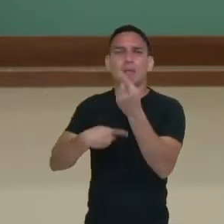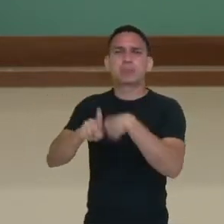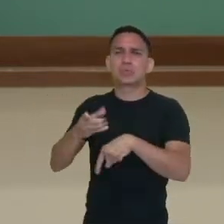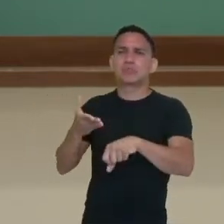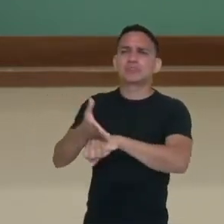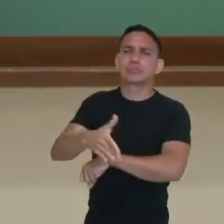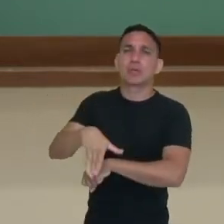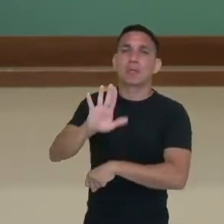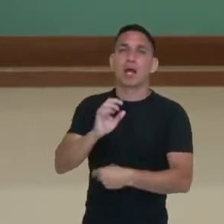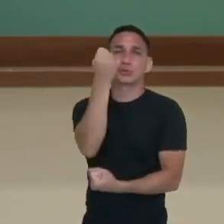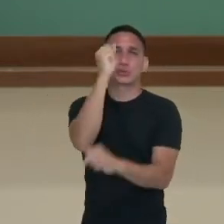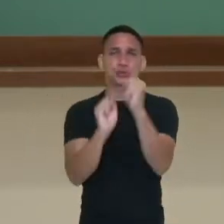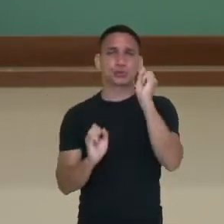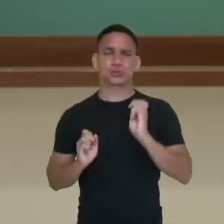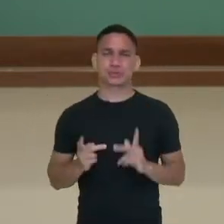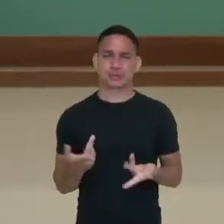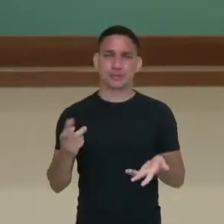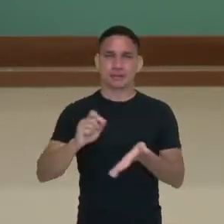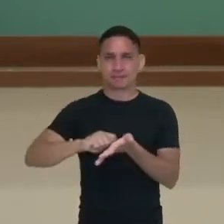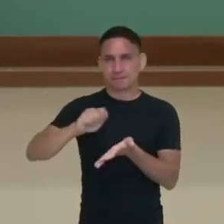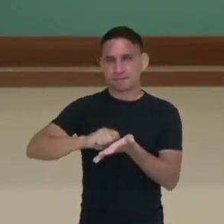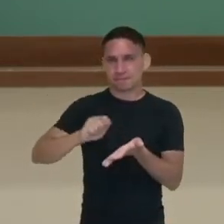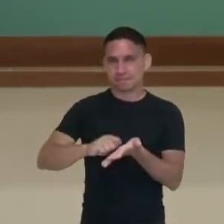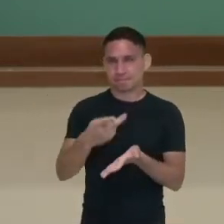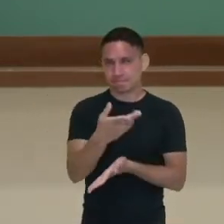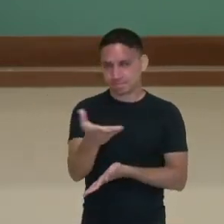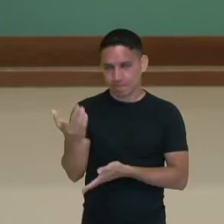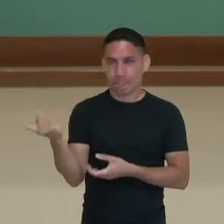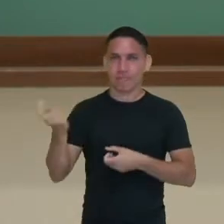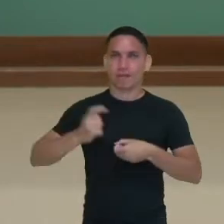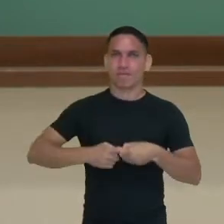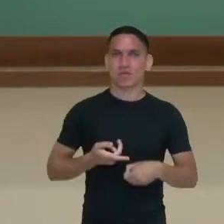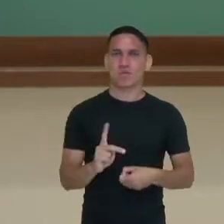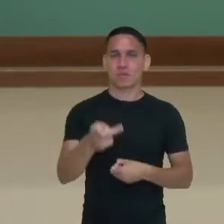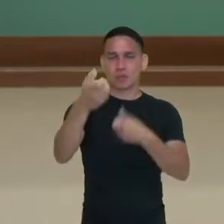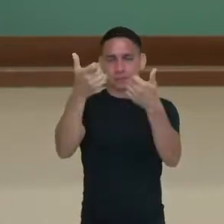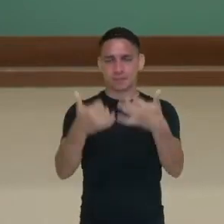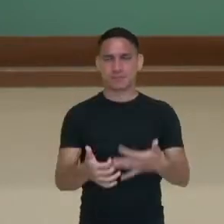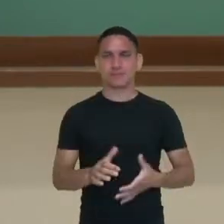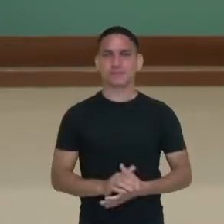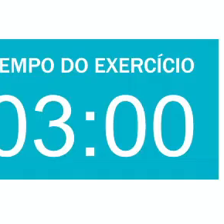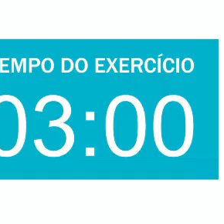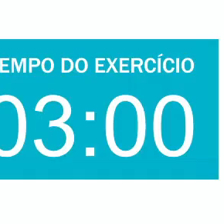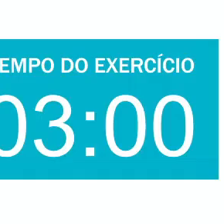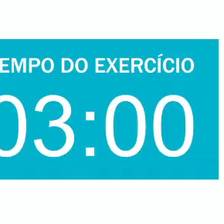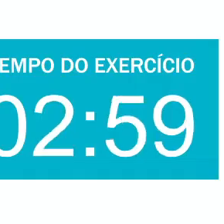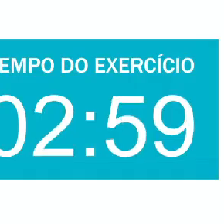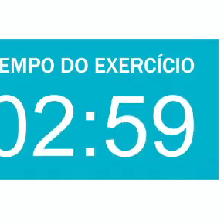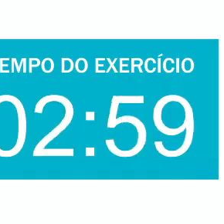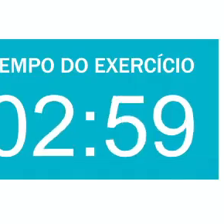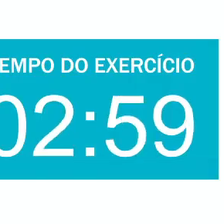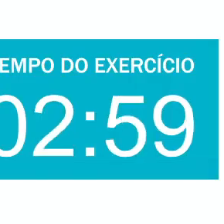mais industrializado, tá bom? Faça então no seu caderno e voltaremos a seguir com a correção.